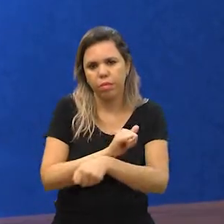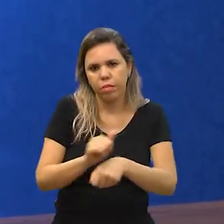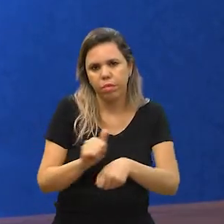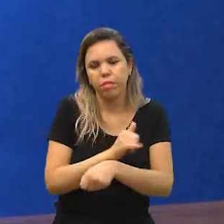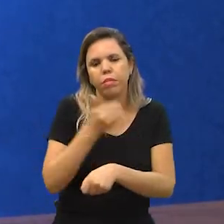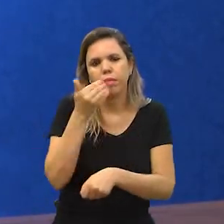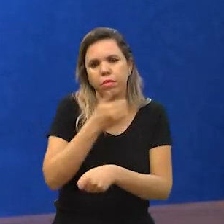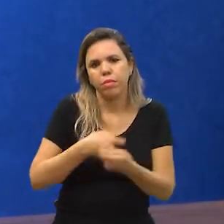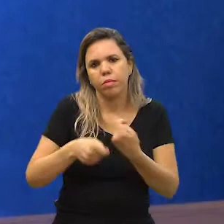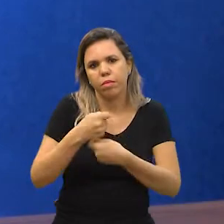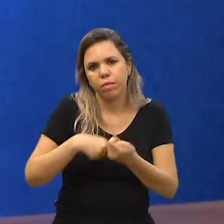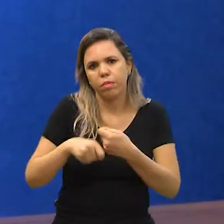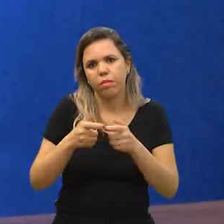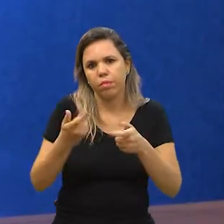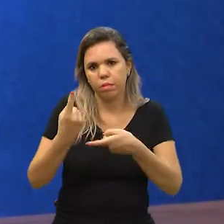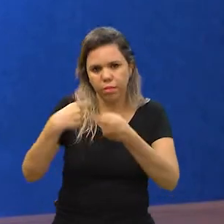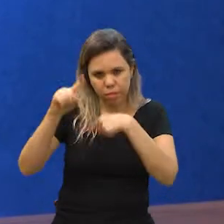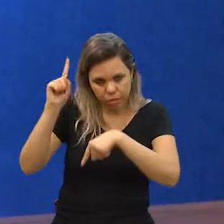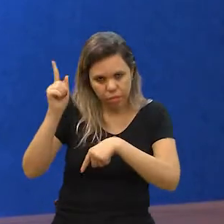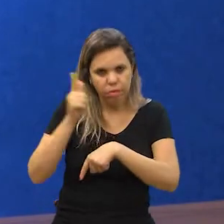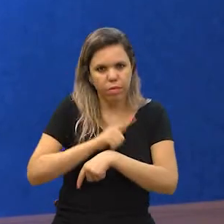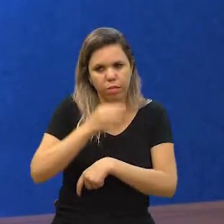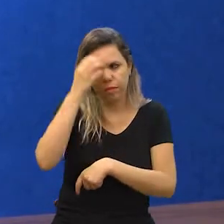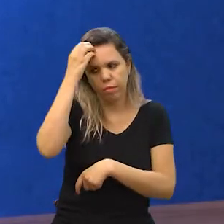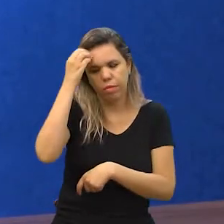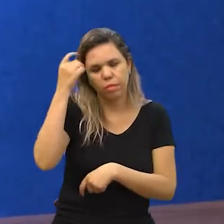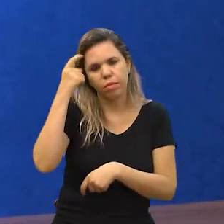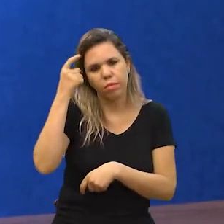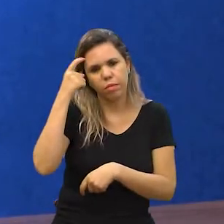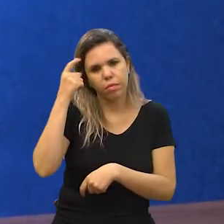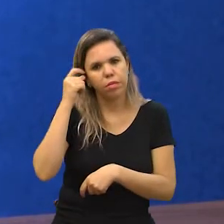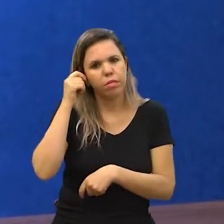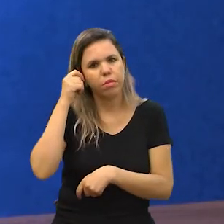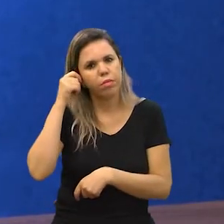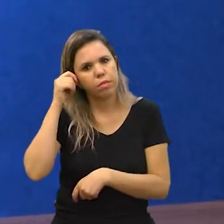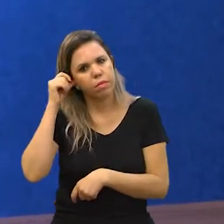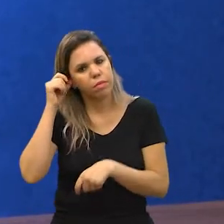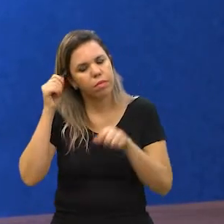de leite um grande negócio, ou pensar em escoar